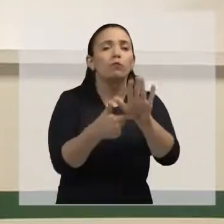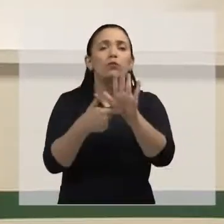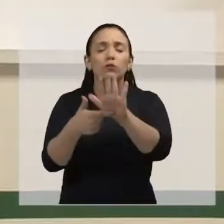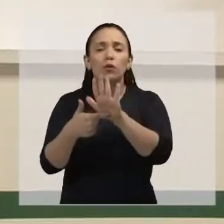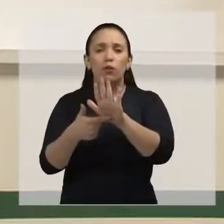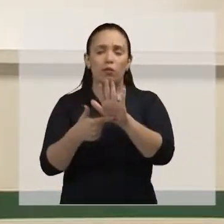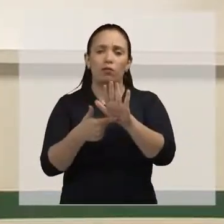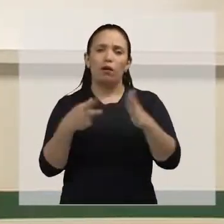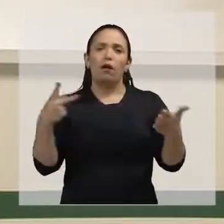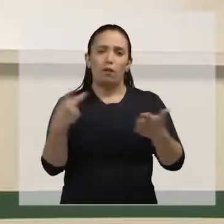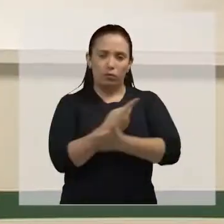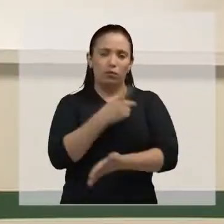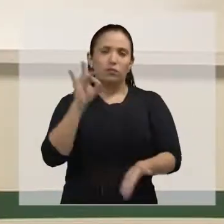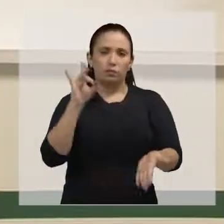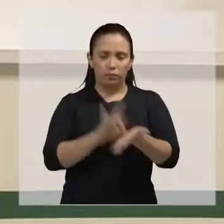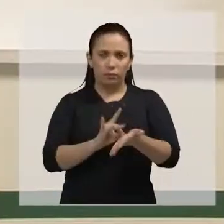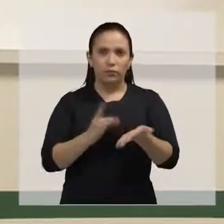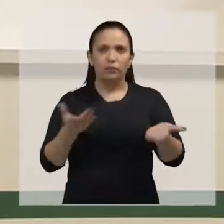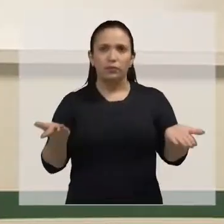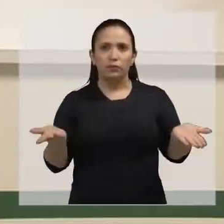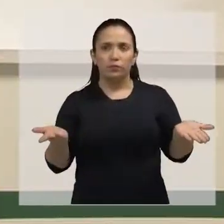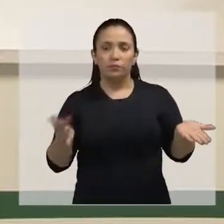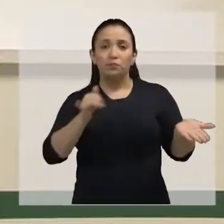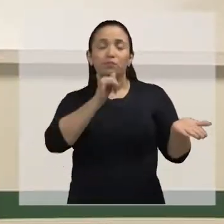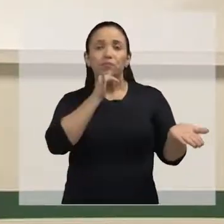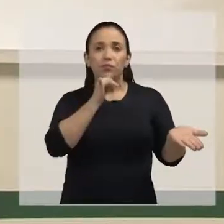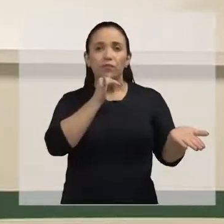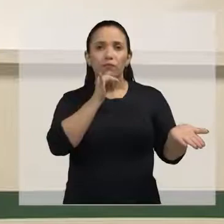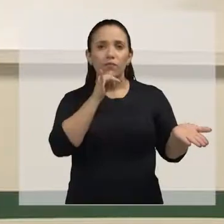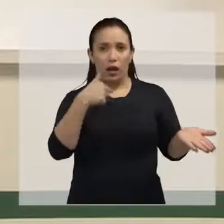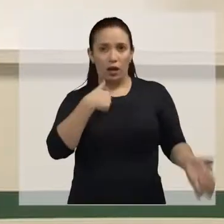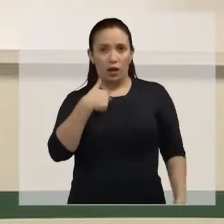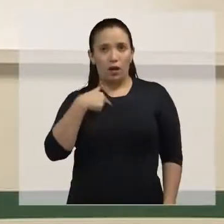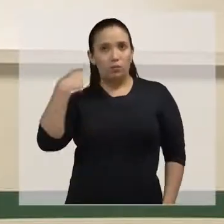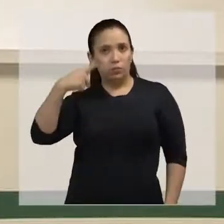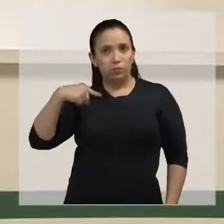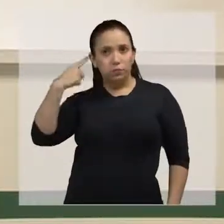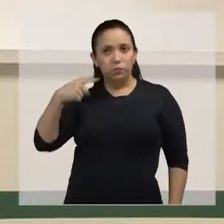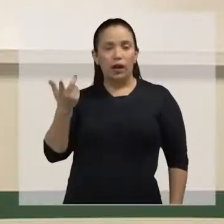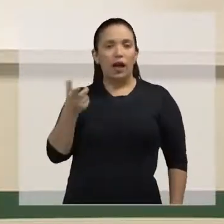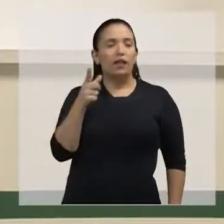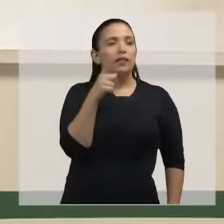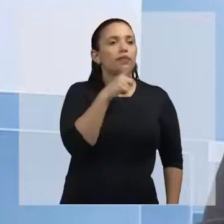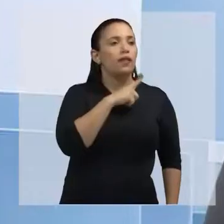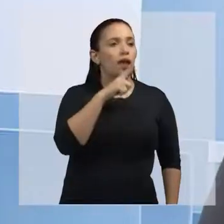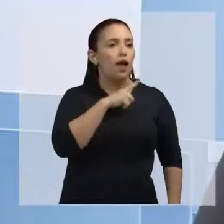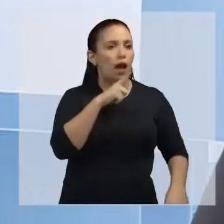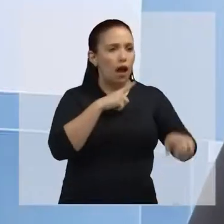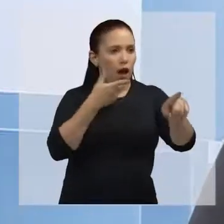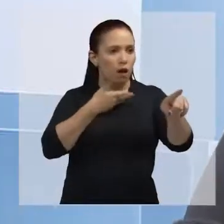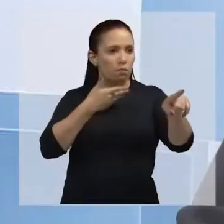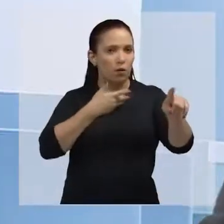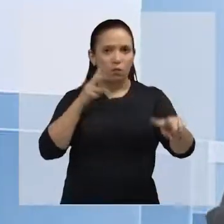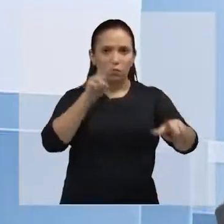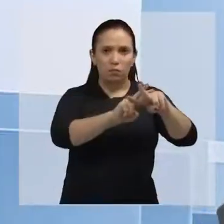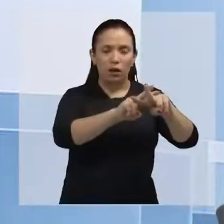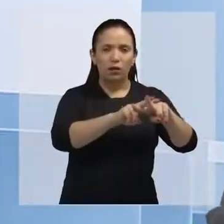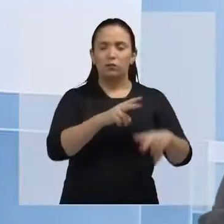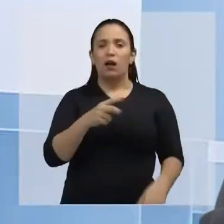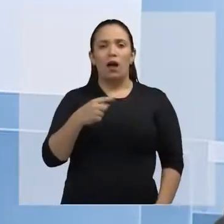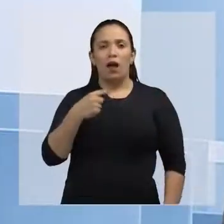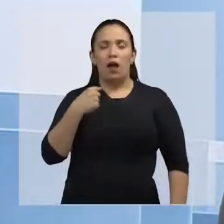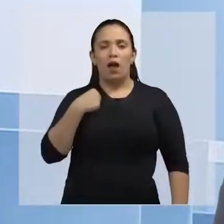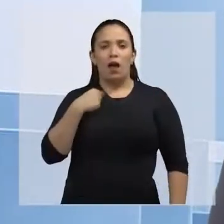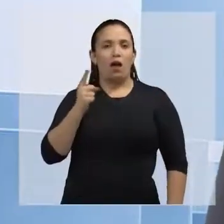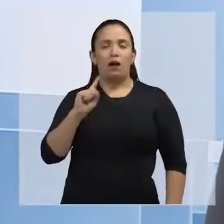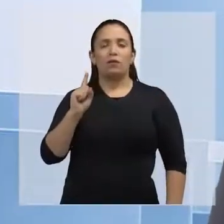que está posto, cara. Está posto. Por exemplo, eu sou advogado, tenho amigos meus que podem ser presos, eu sou totalmente contra